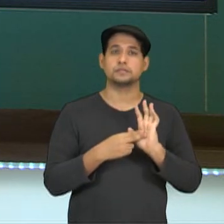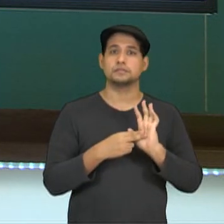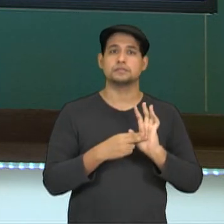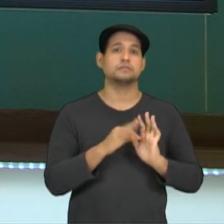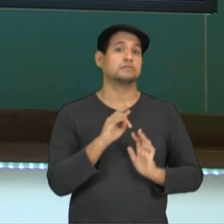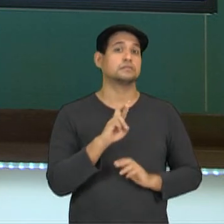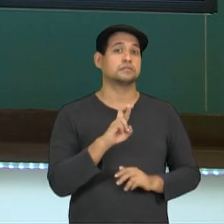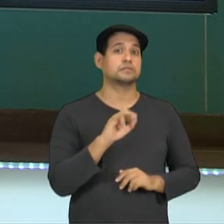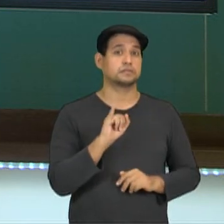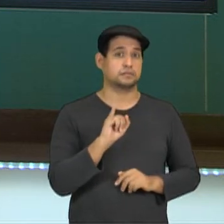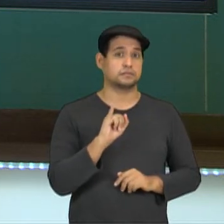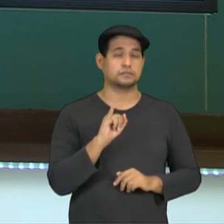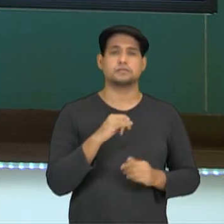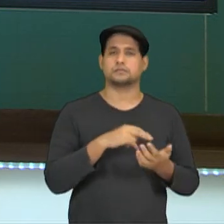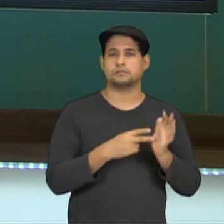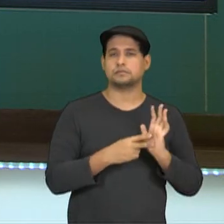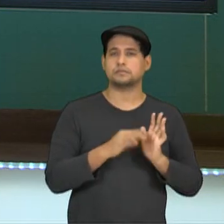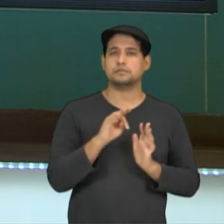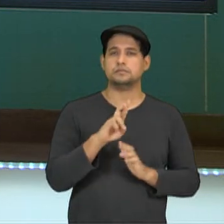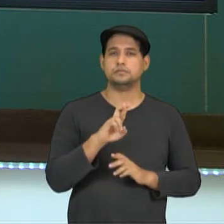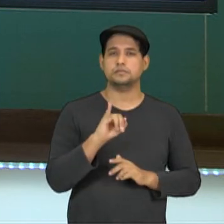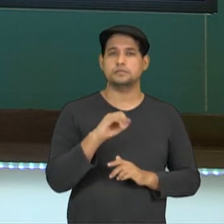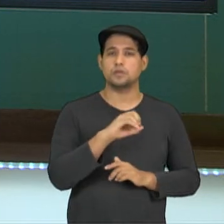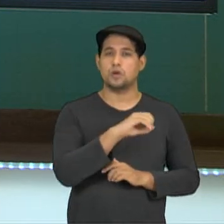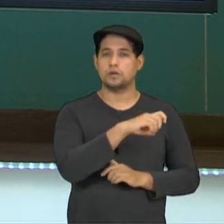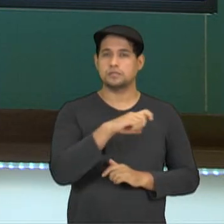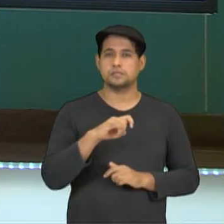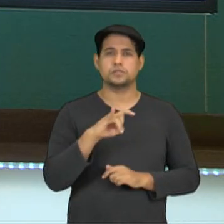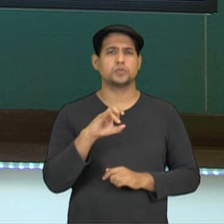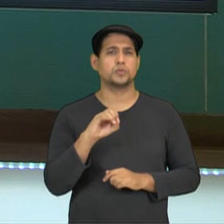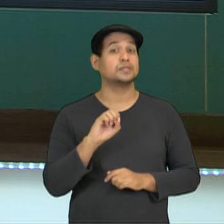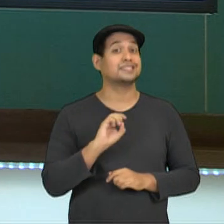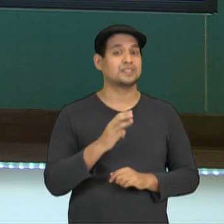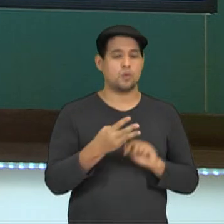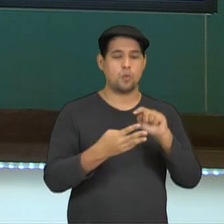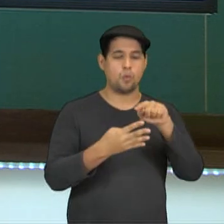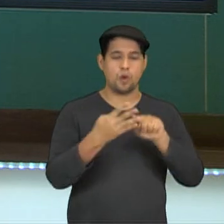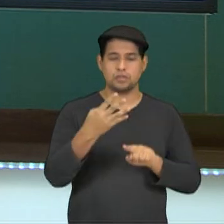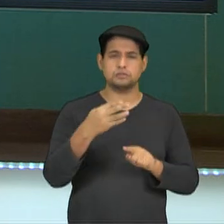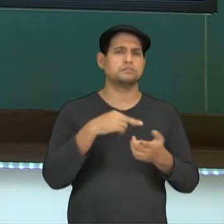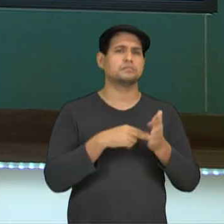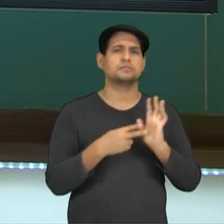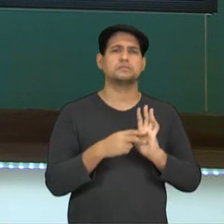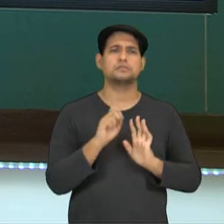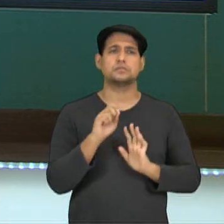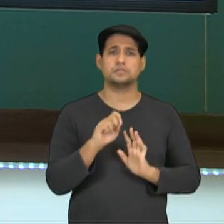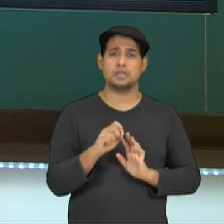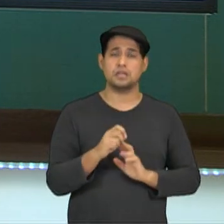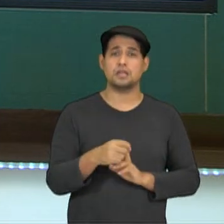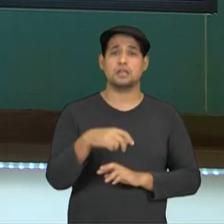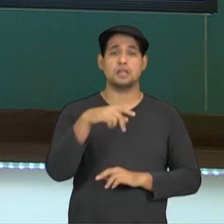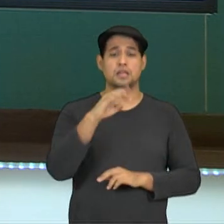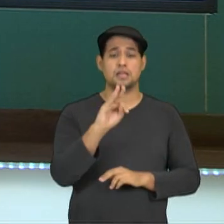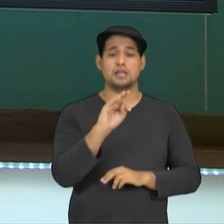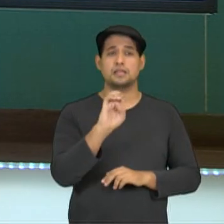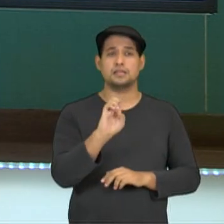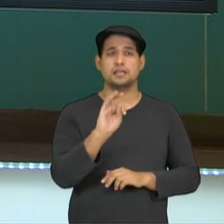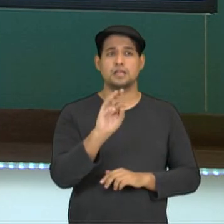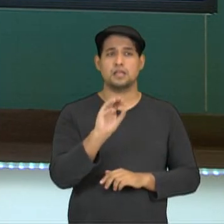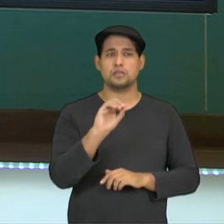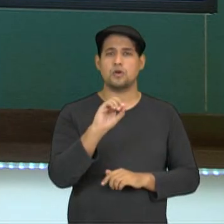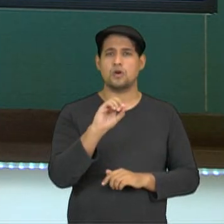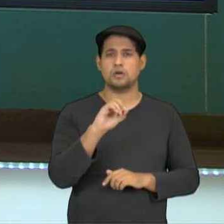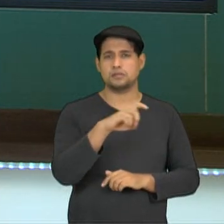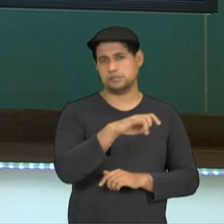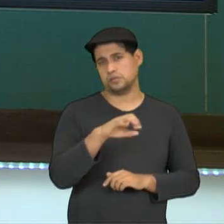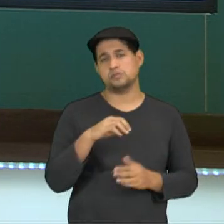prefixo tri. E aí seria trióxido. Se fosse 4, seria tetróxido, tá?